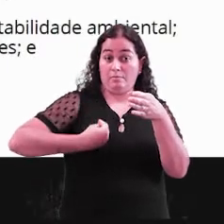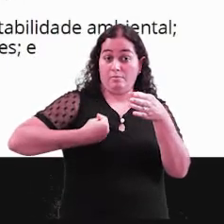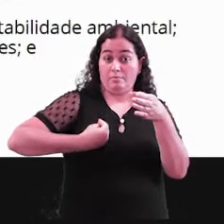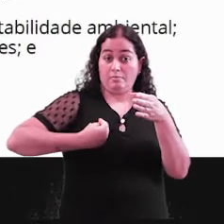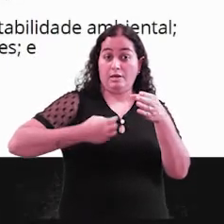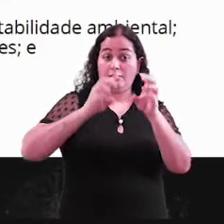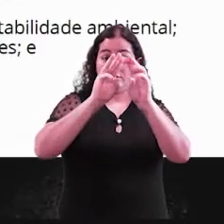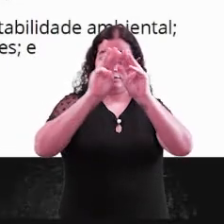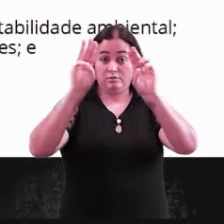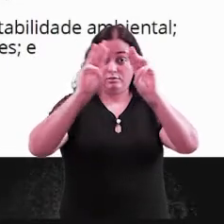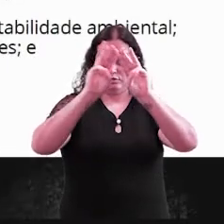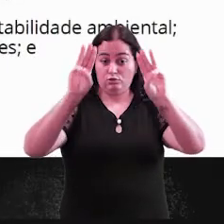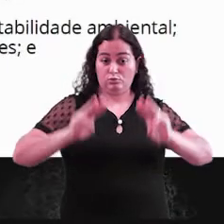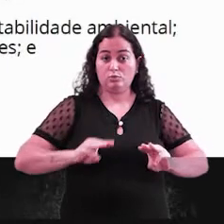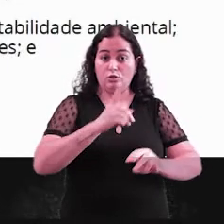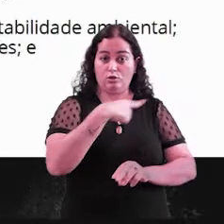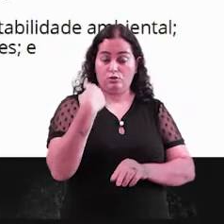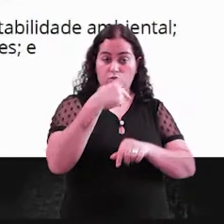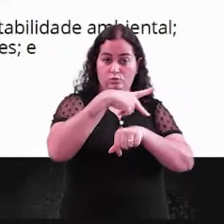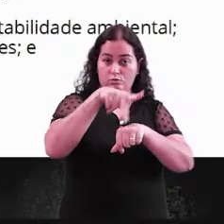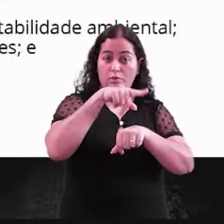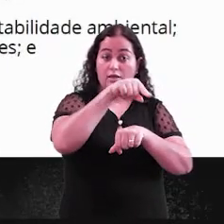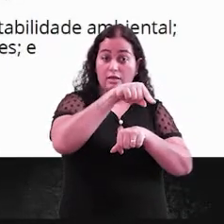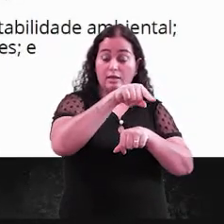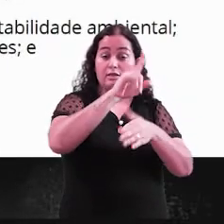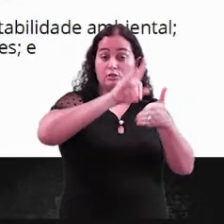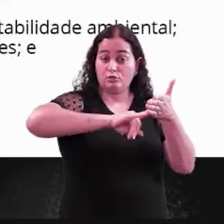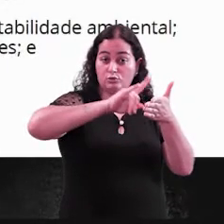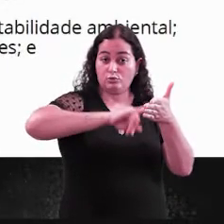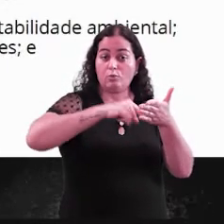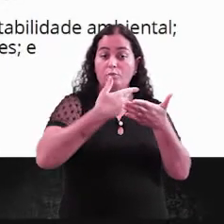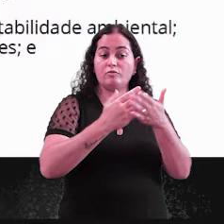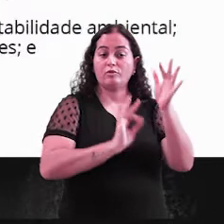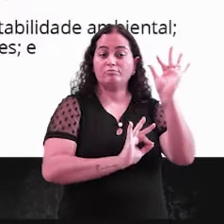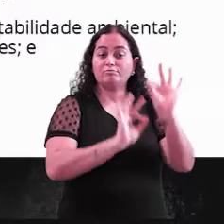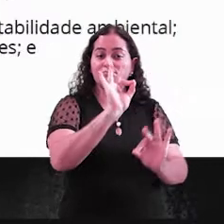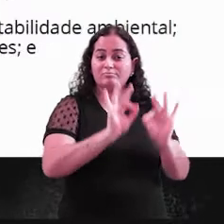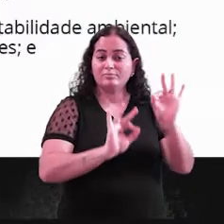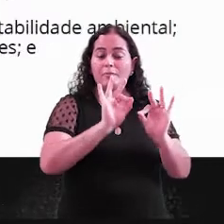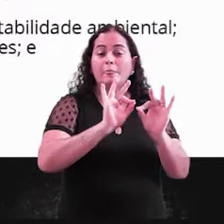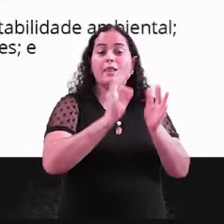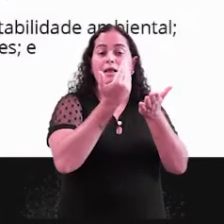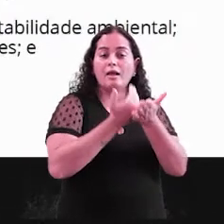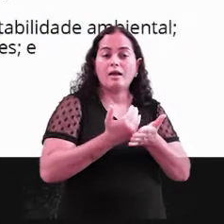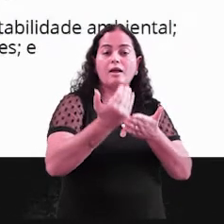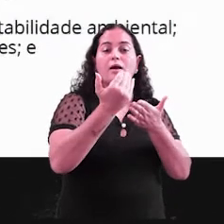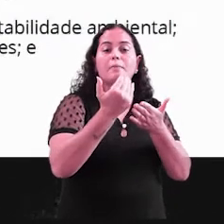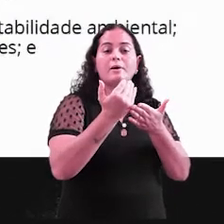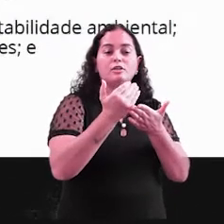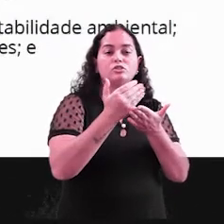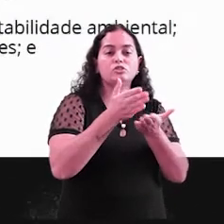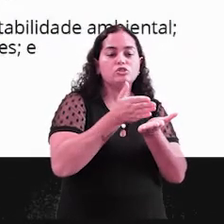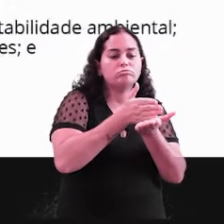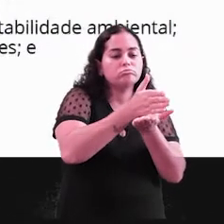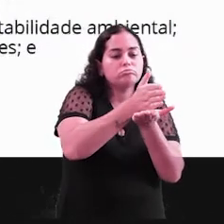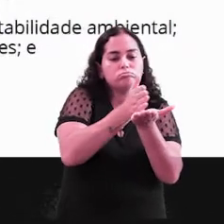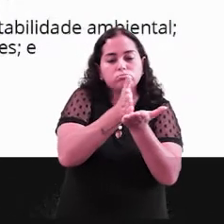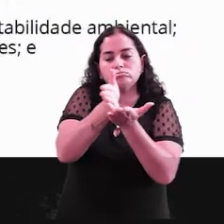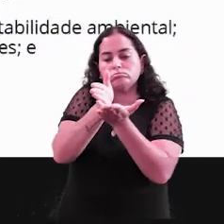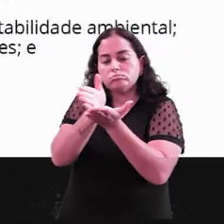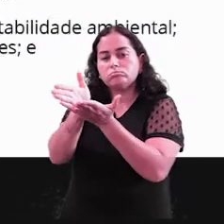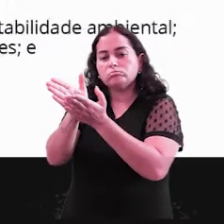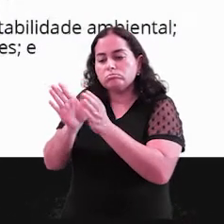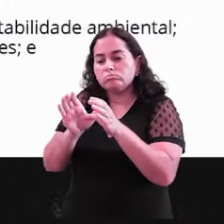participa de museus no nosso país. Esse documento ele foi estruturado a partir de eixos setoriais que compreendem